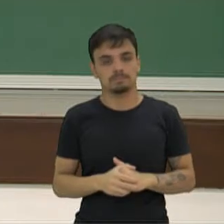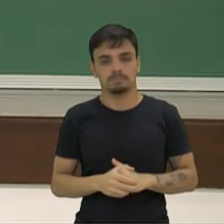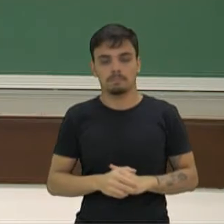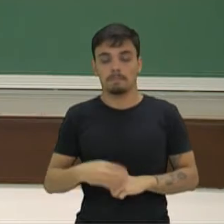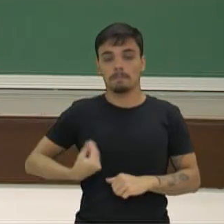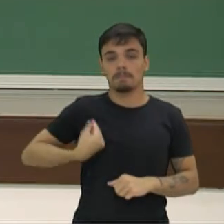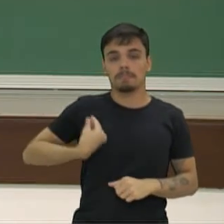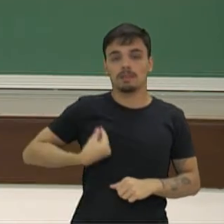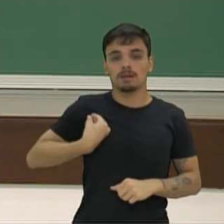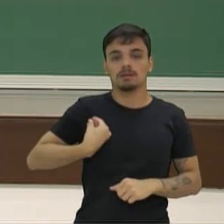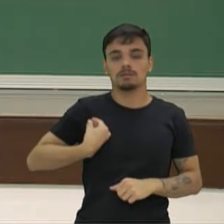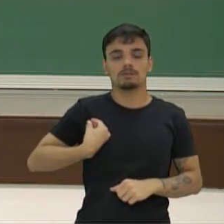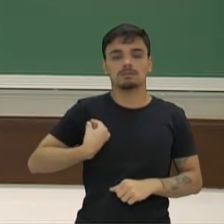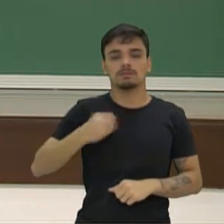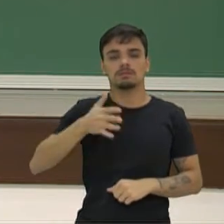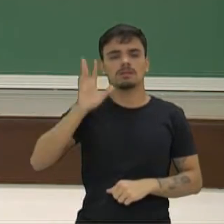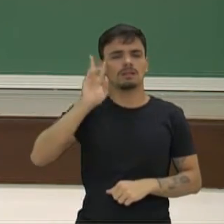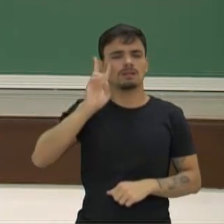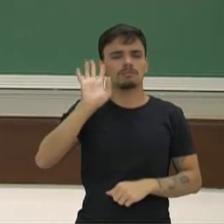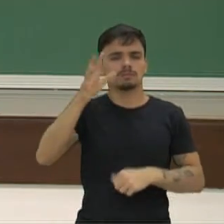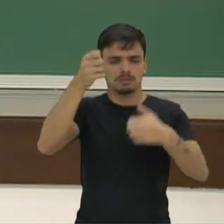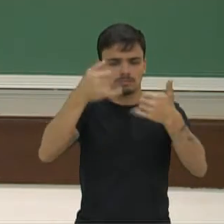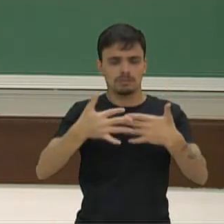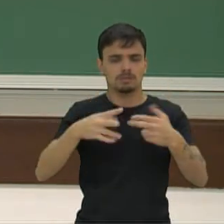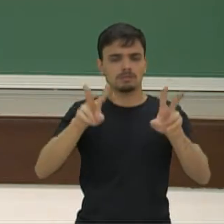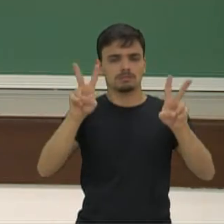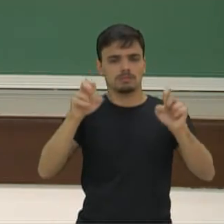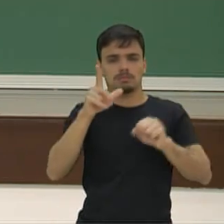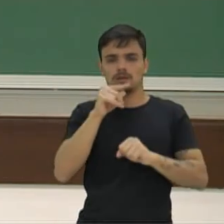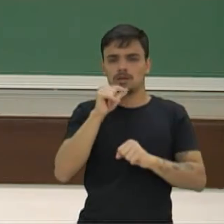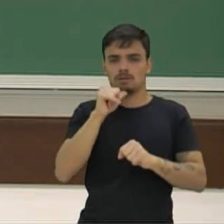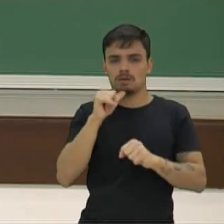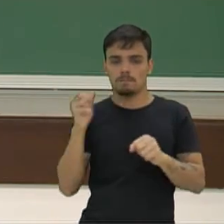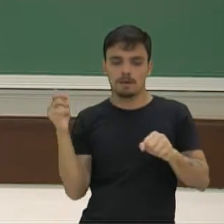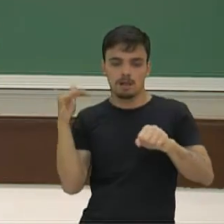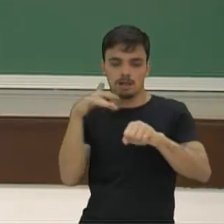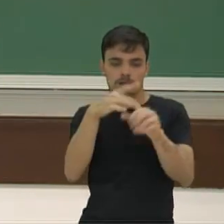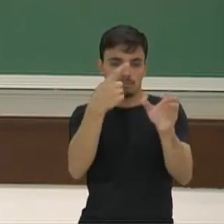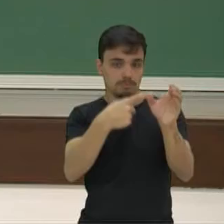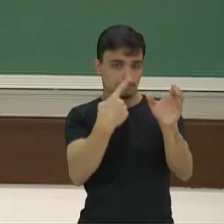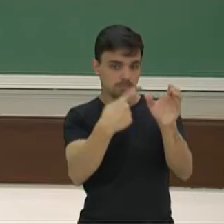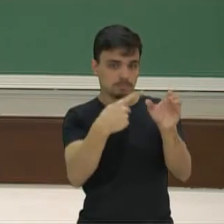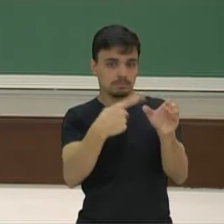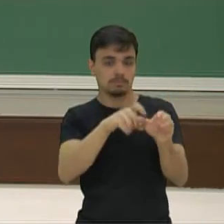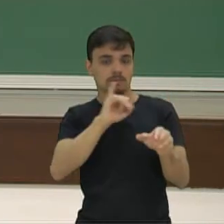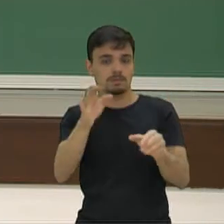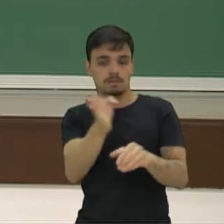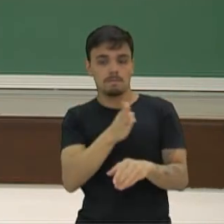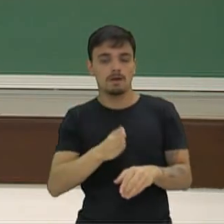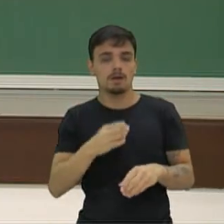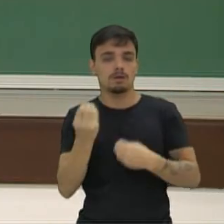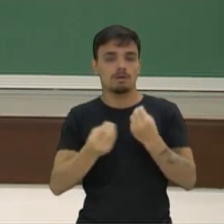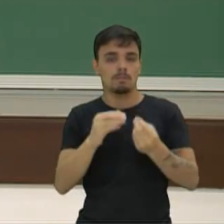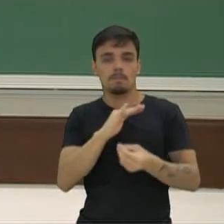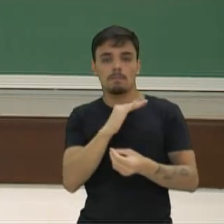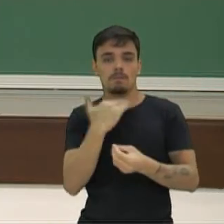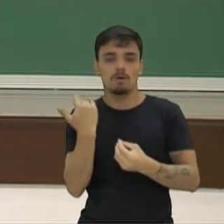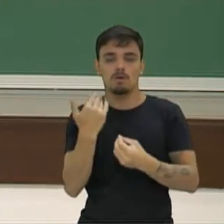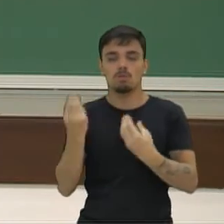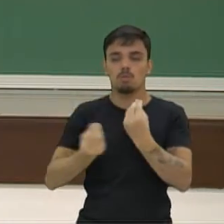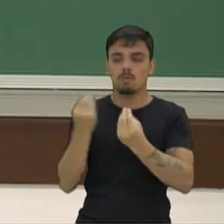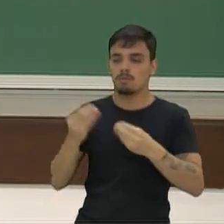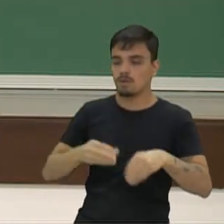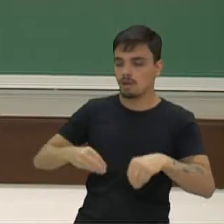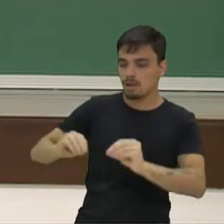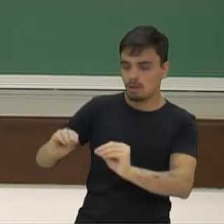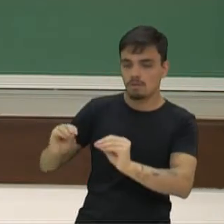Vida. A gente não está falando de água para abastecer a cidade? Se o peixe morreu, como é que eu posso levar essa água depois